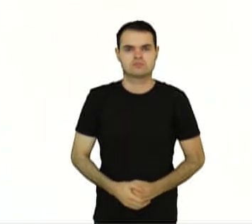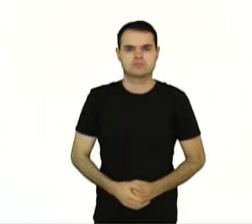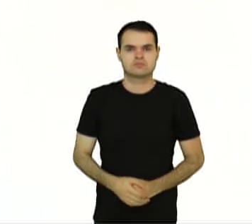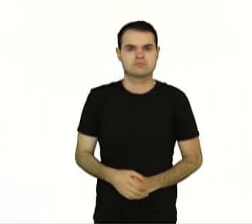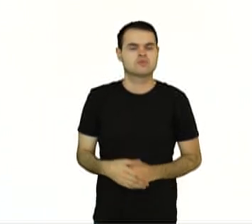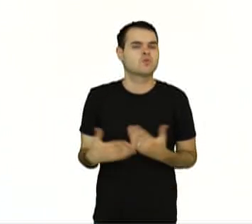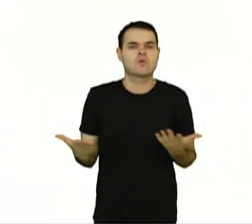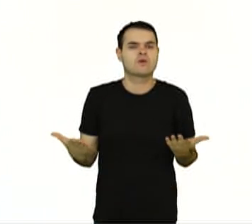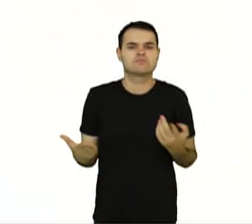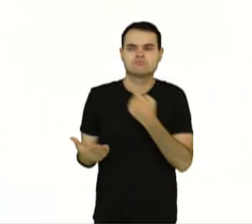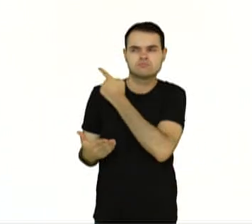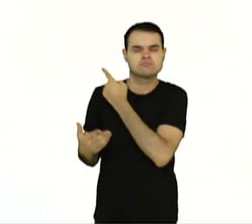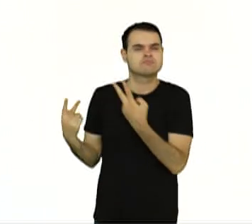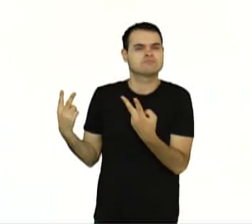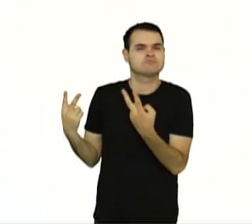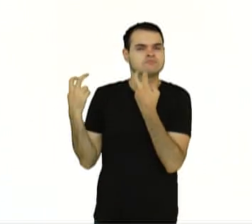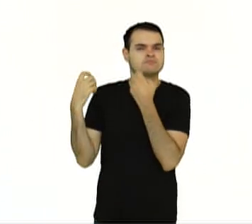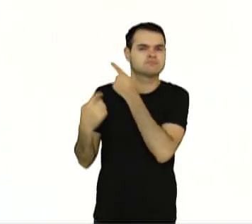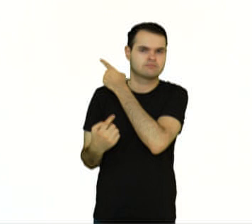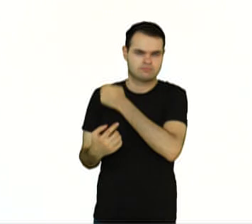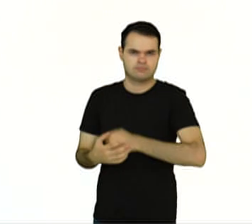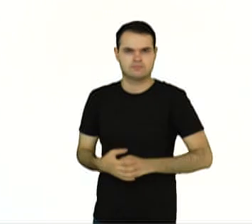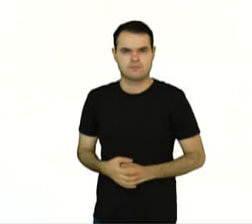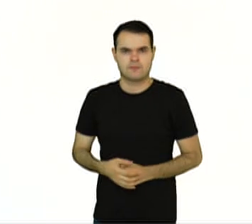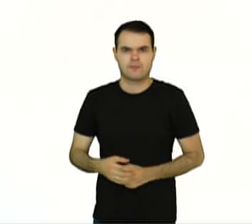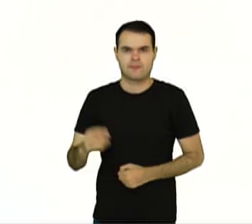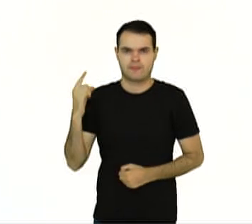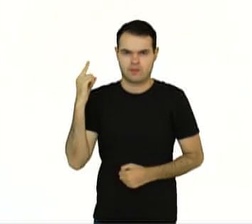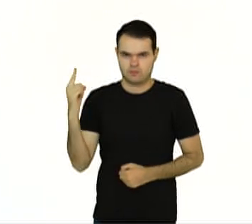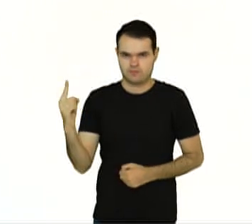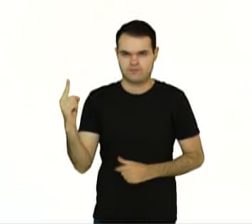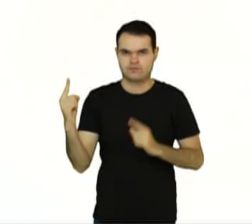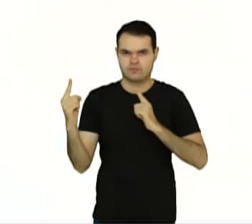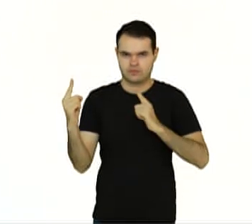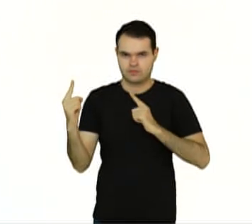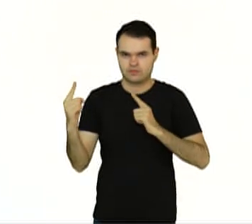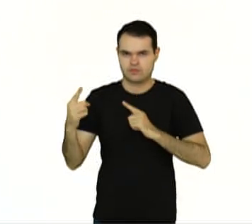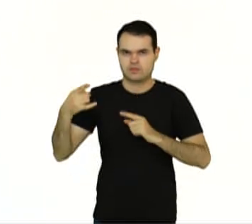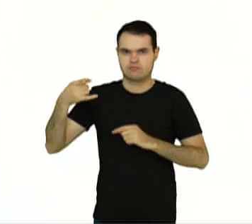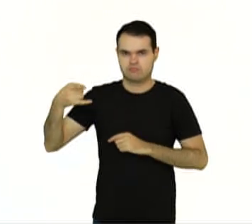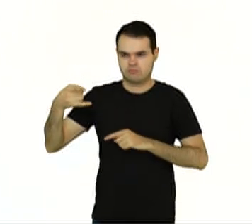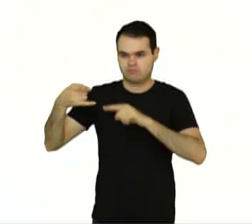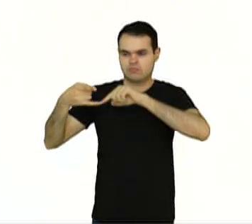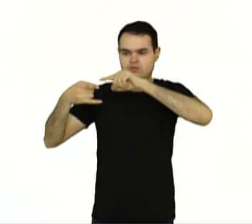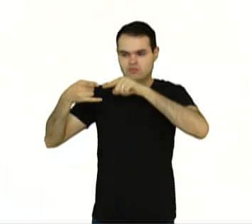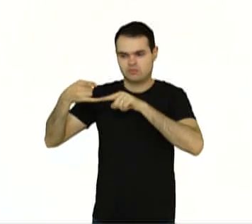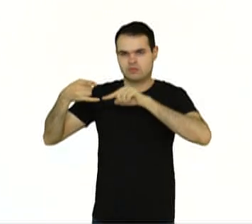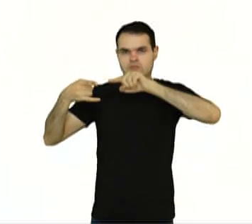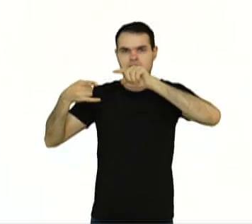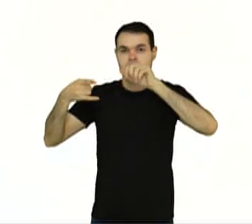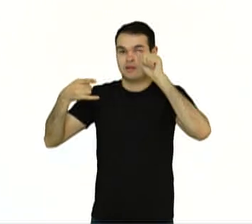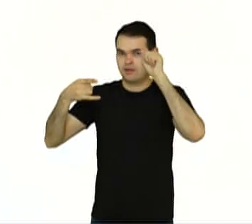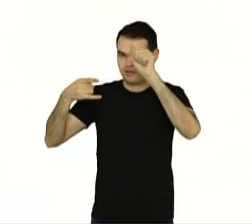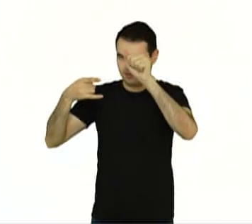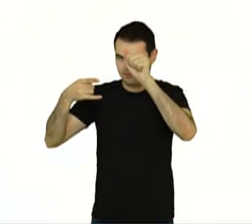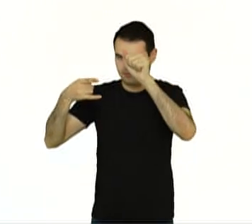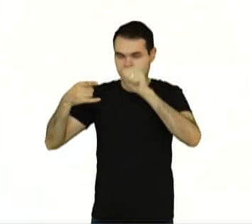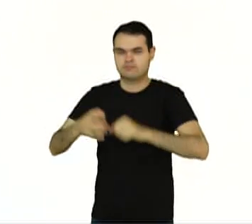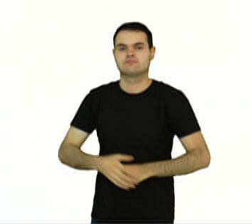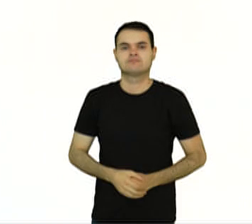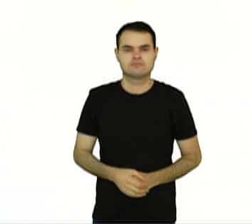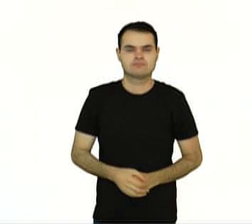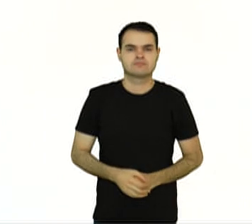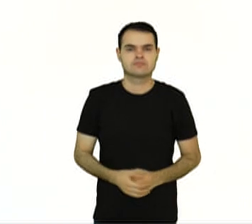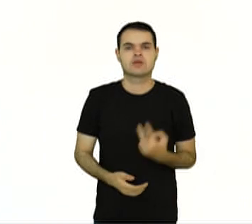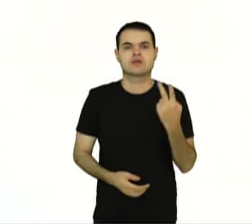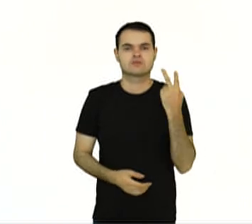o sistema da imagem que temos ali. A onda 1 tem uma amplitude A, oscilando para cima e para baixo. A